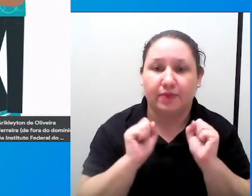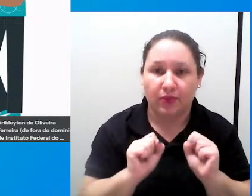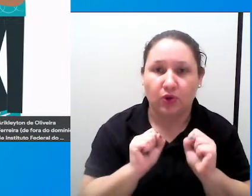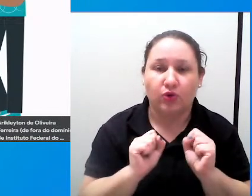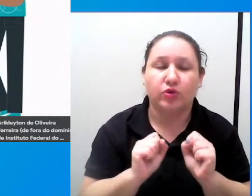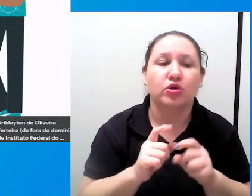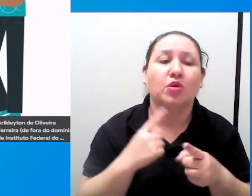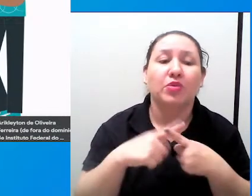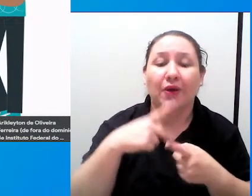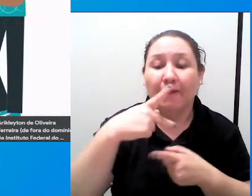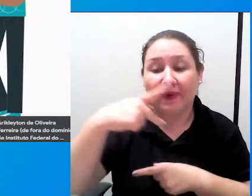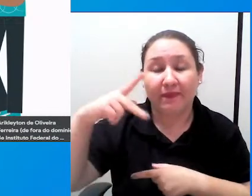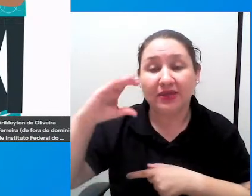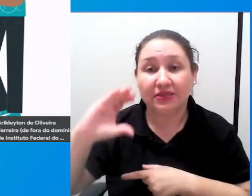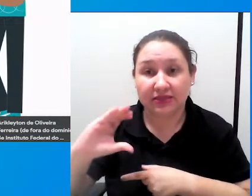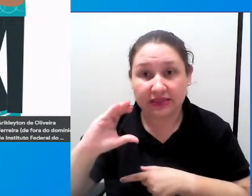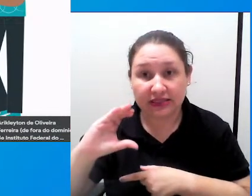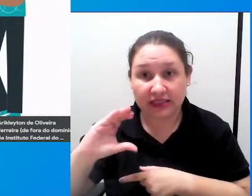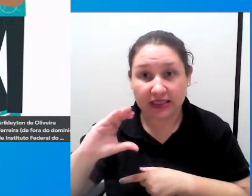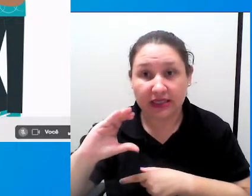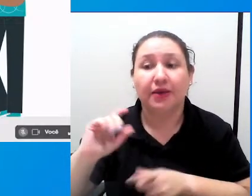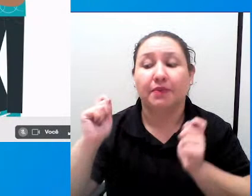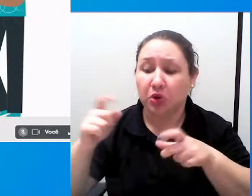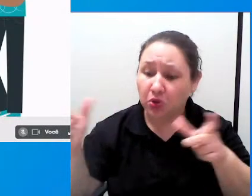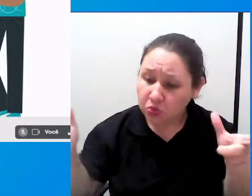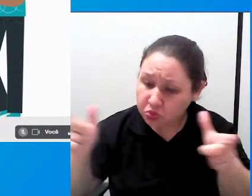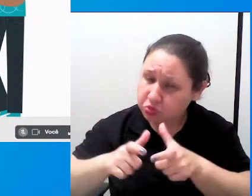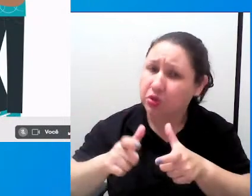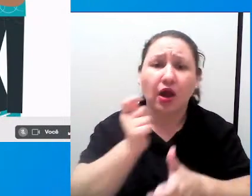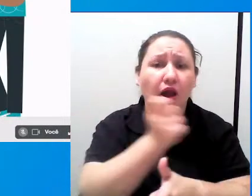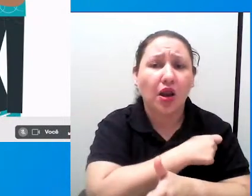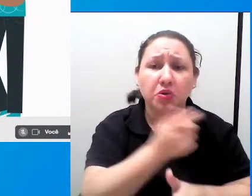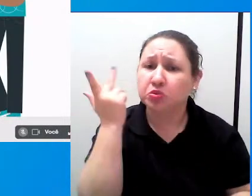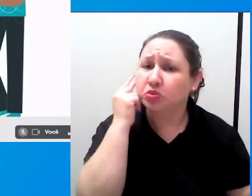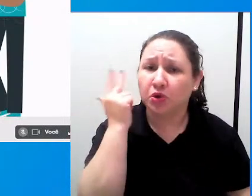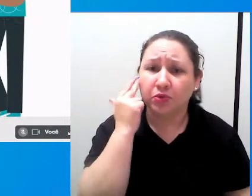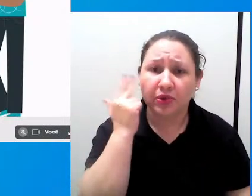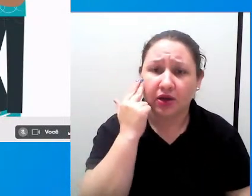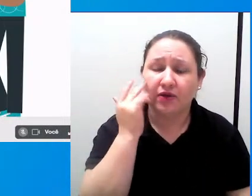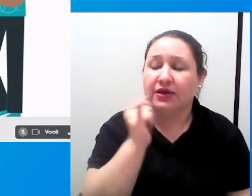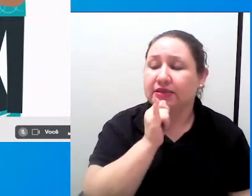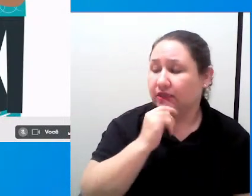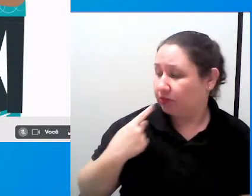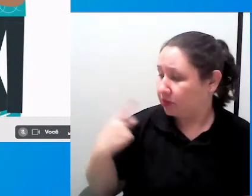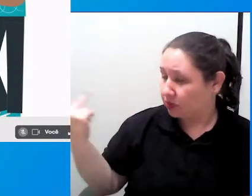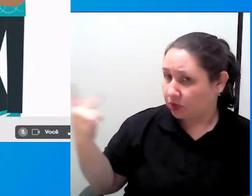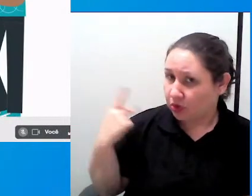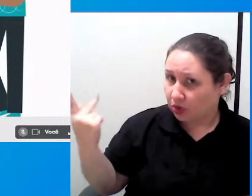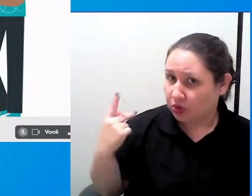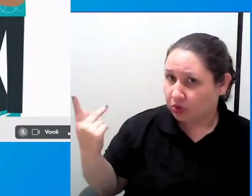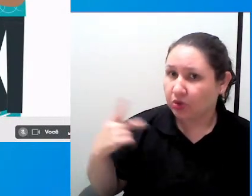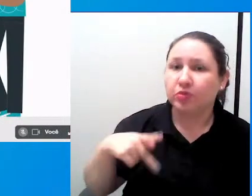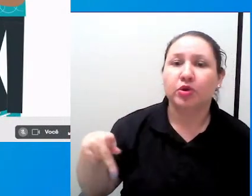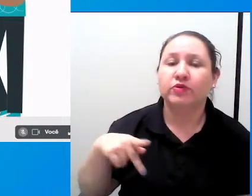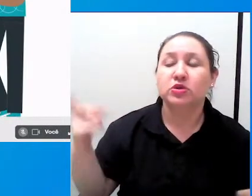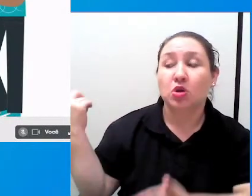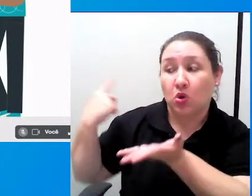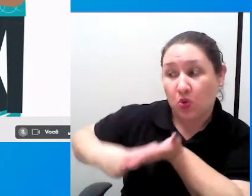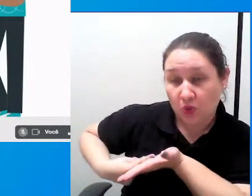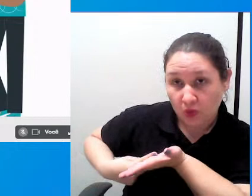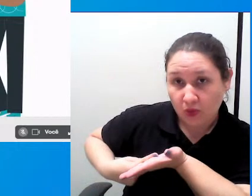trabalha. Então, vamos supor, eu e outro professor, a gente oferta essa atividade de extensão 1, ela entra na